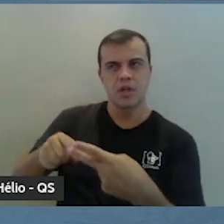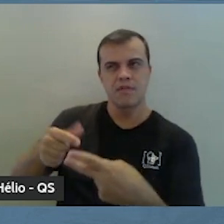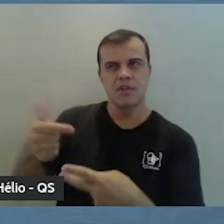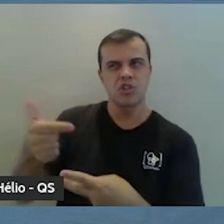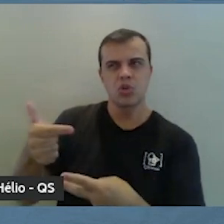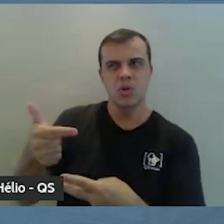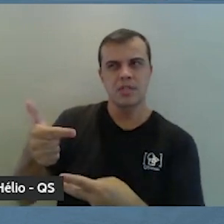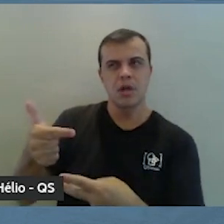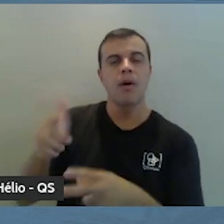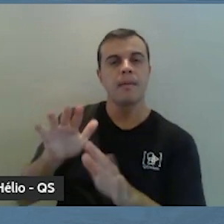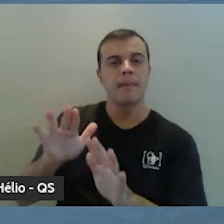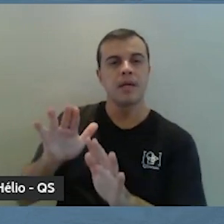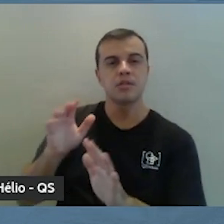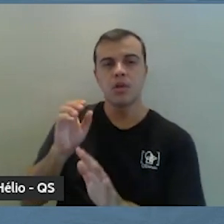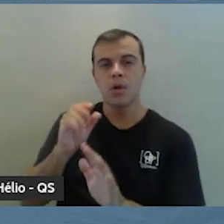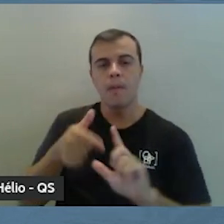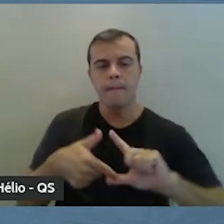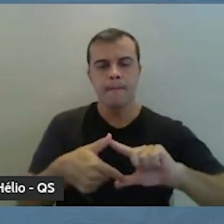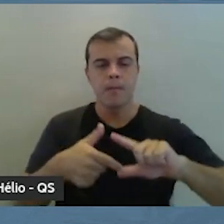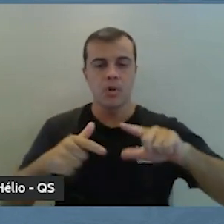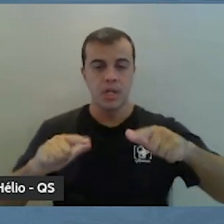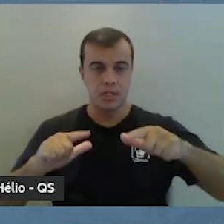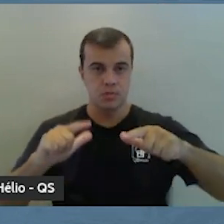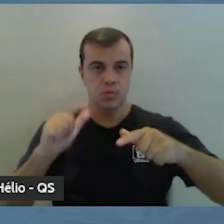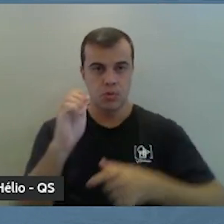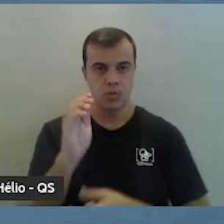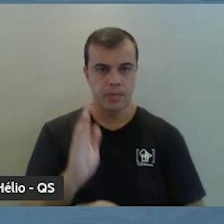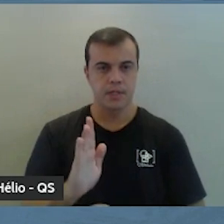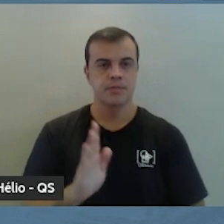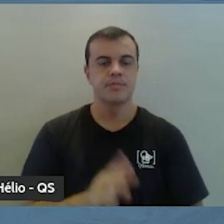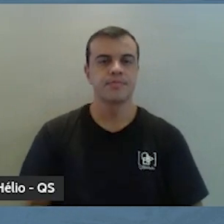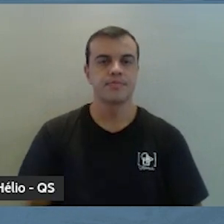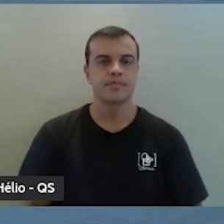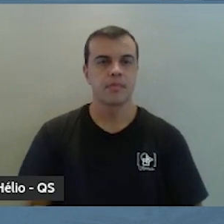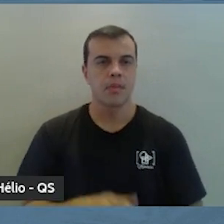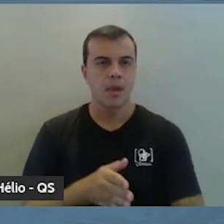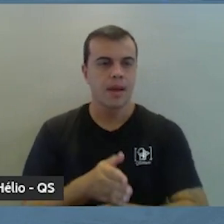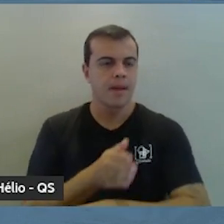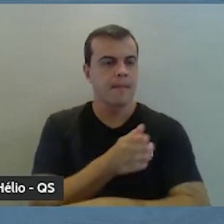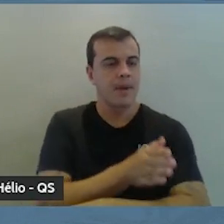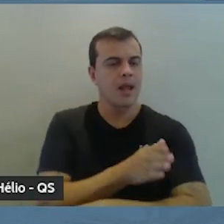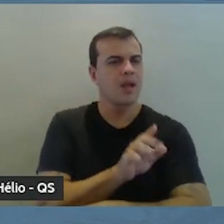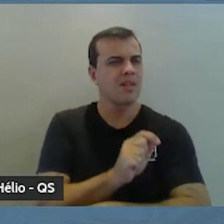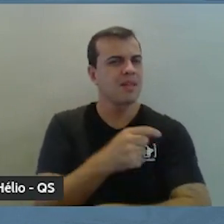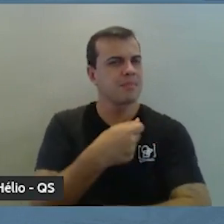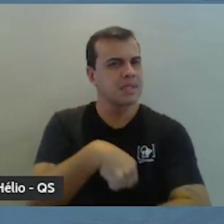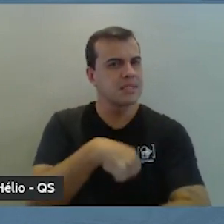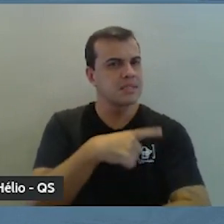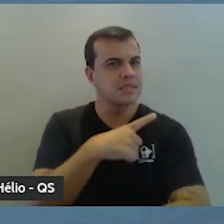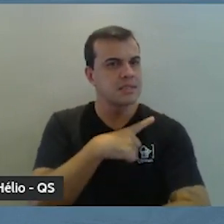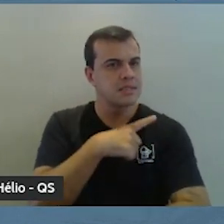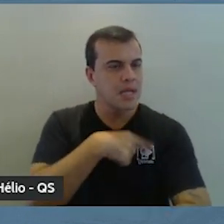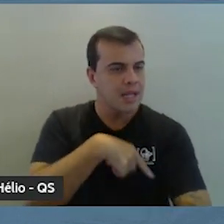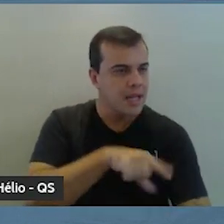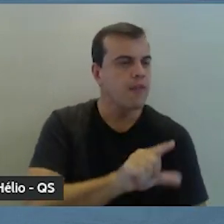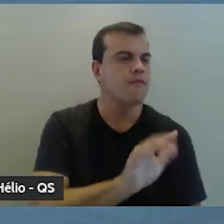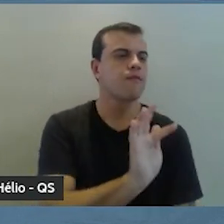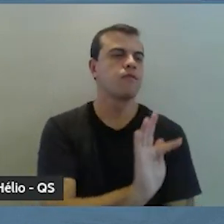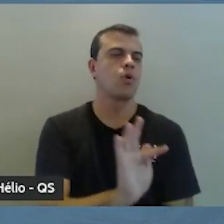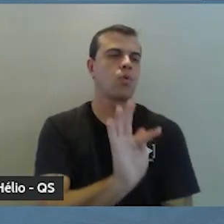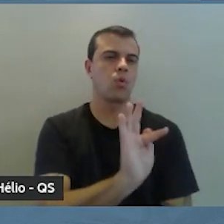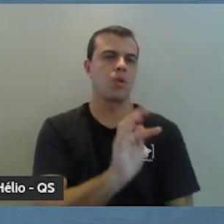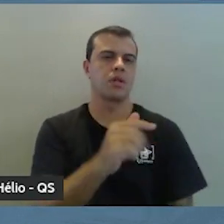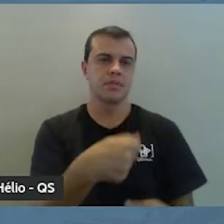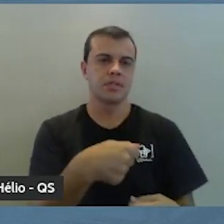o modernismo no Brasil, que é essa coisa de que você tem que entrar para a academia, você tem que ter